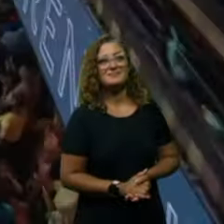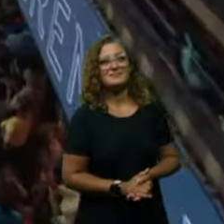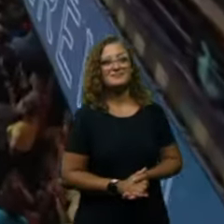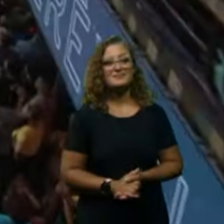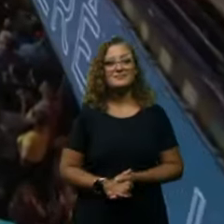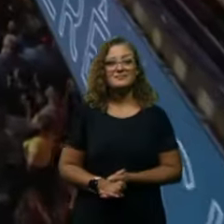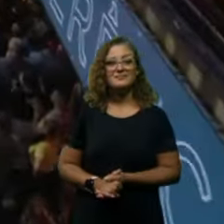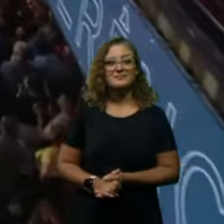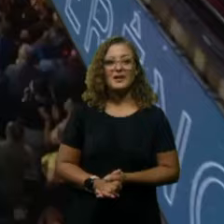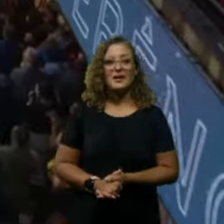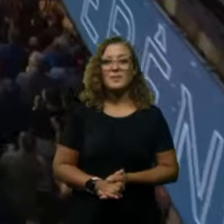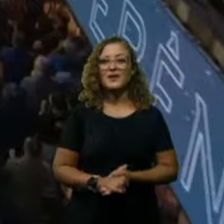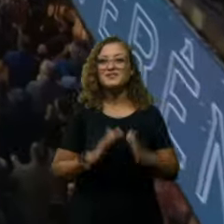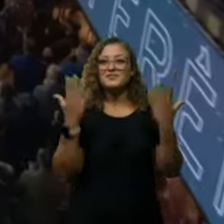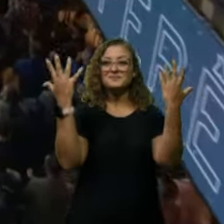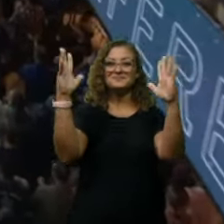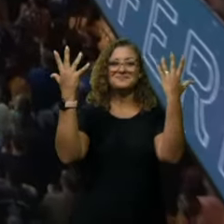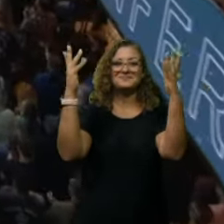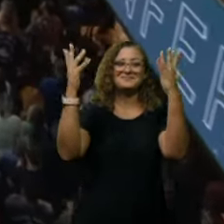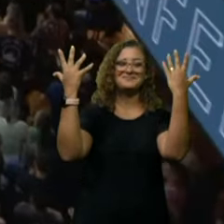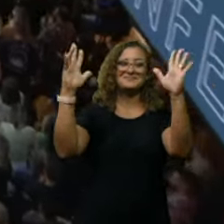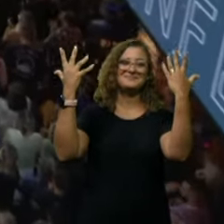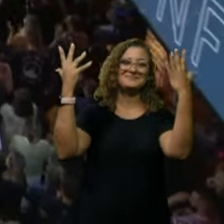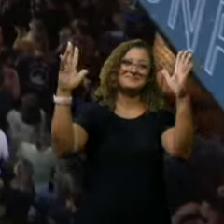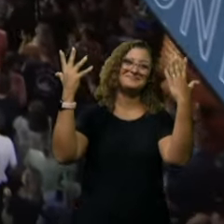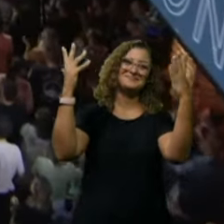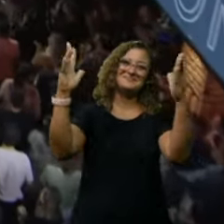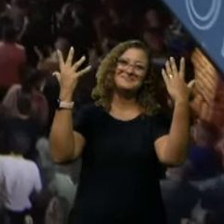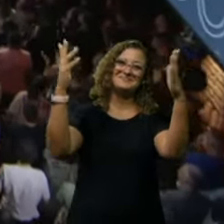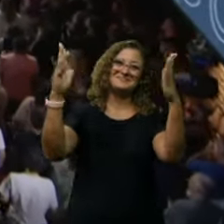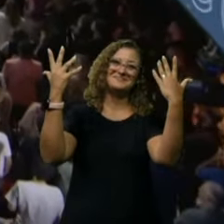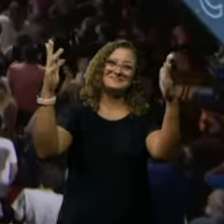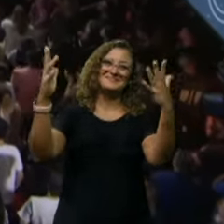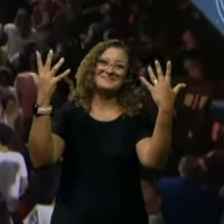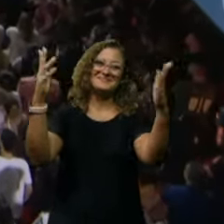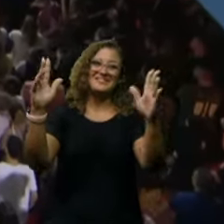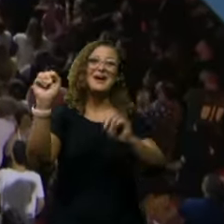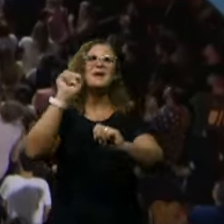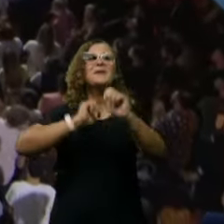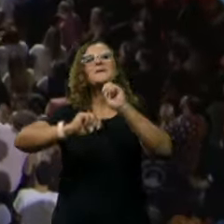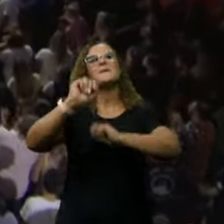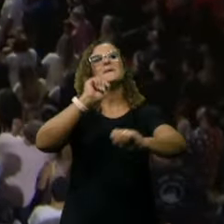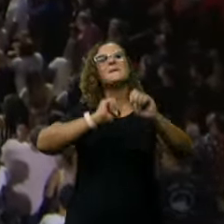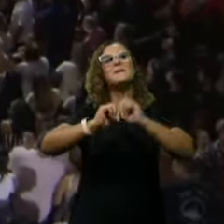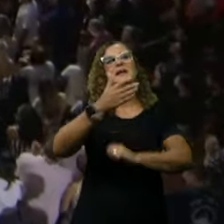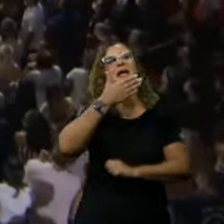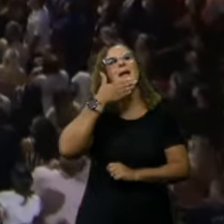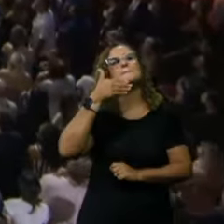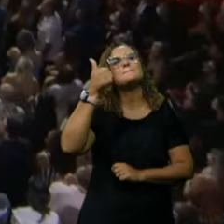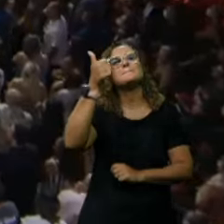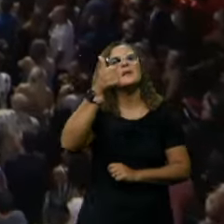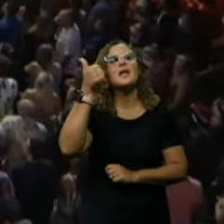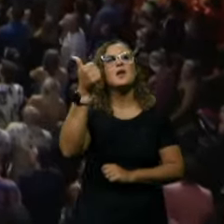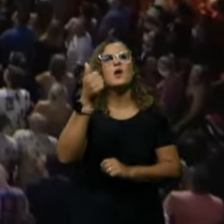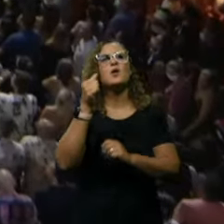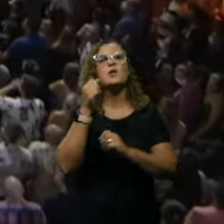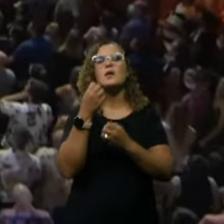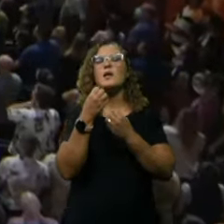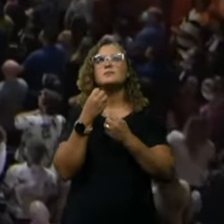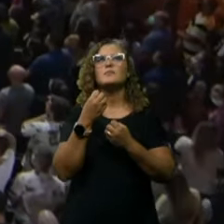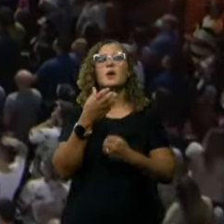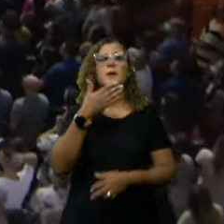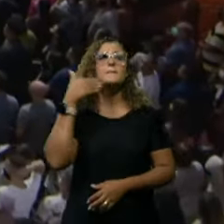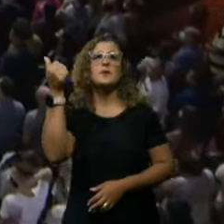e o que pode ser melhor do que uma coisa boa